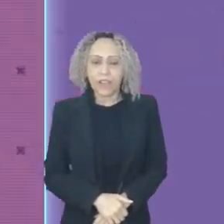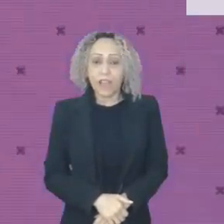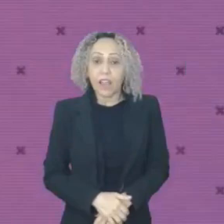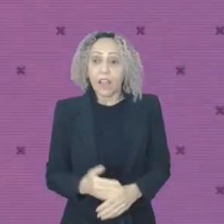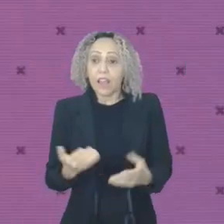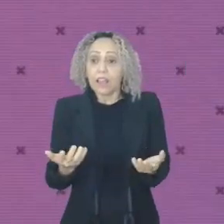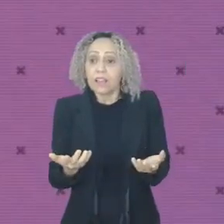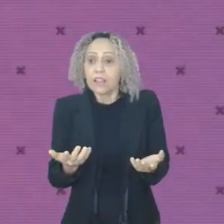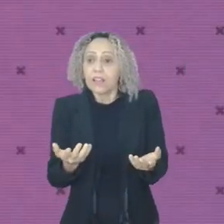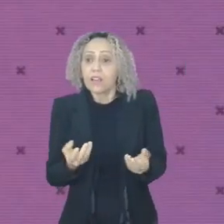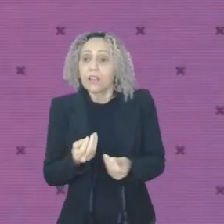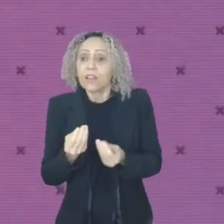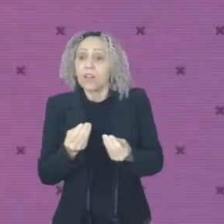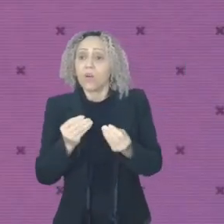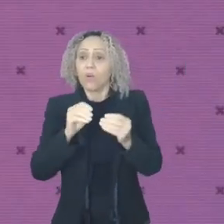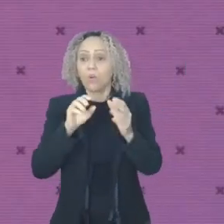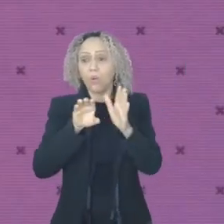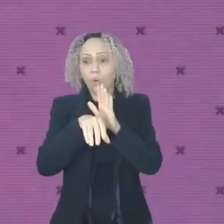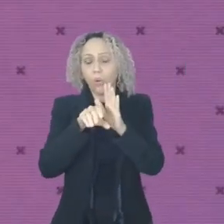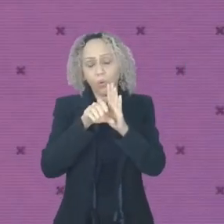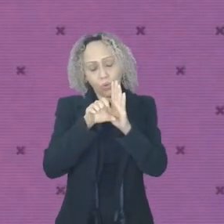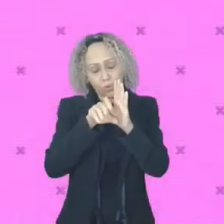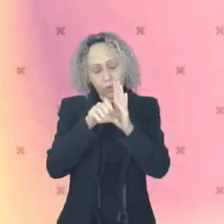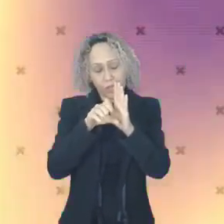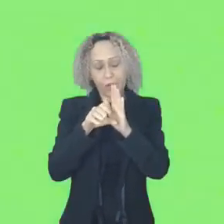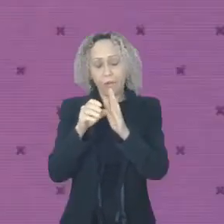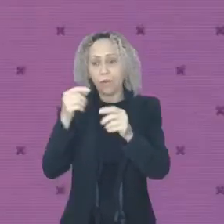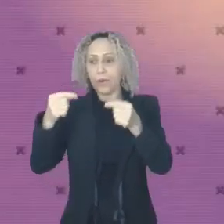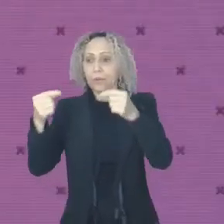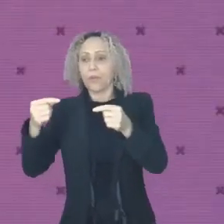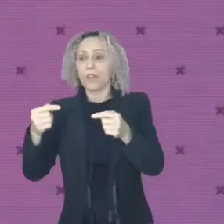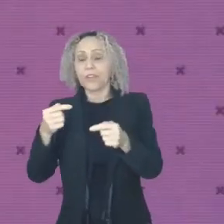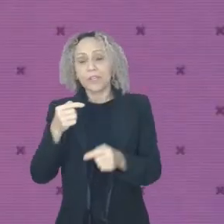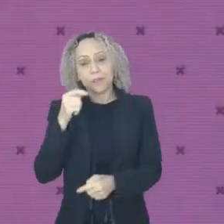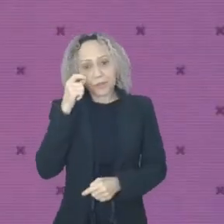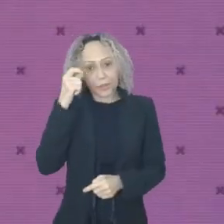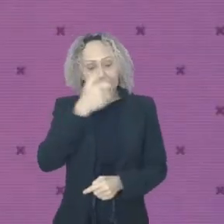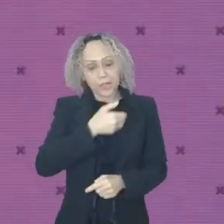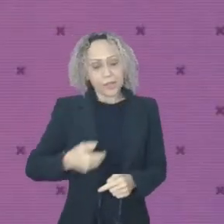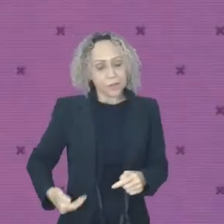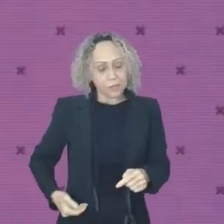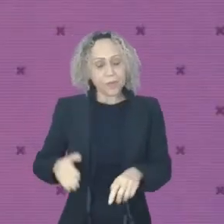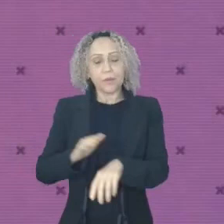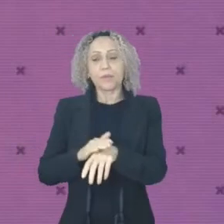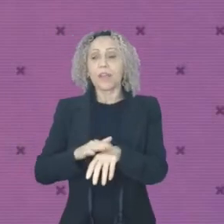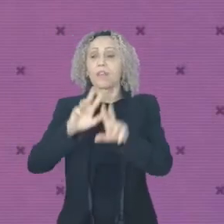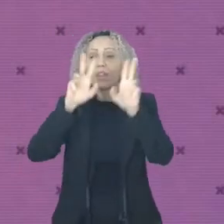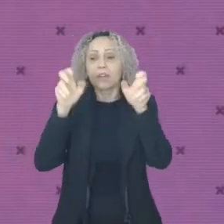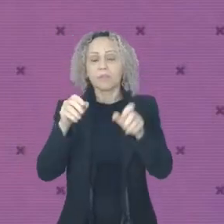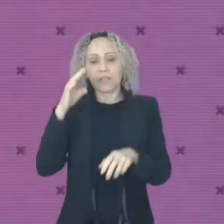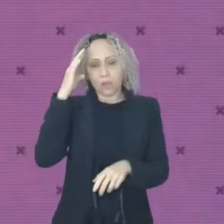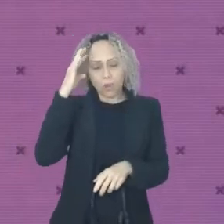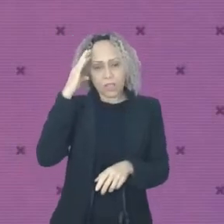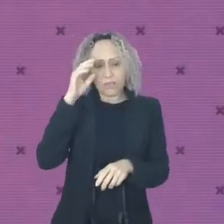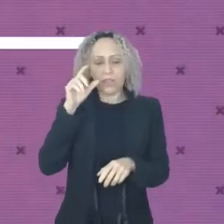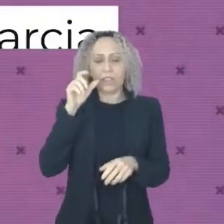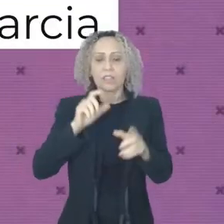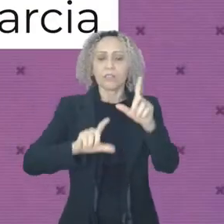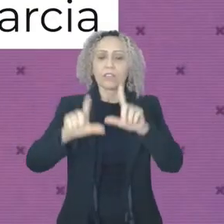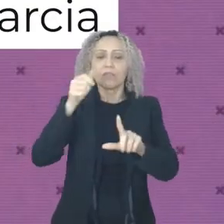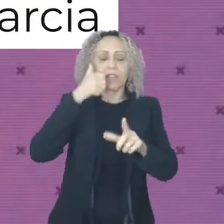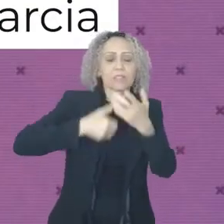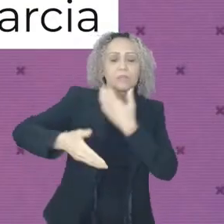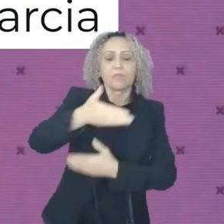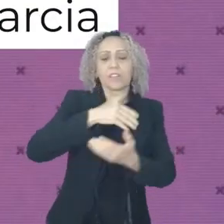Como escolher conteúdo político de interesse público é o tema desta quarta-feira no TV Elas por Elas Formação, com a